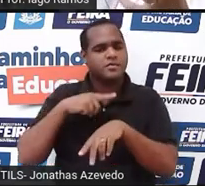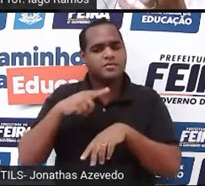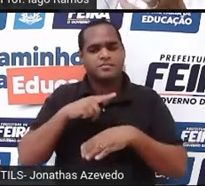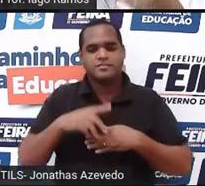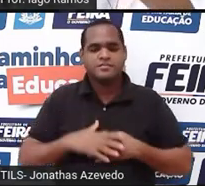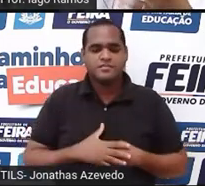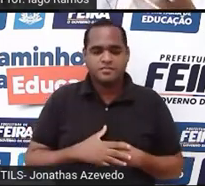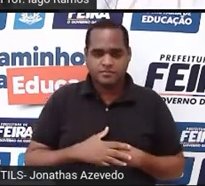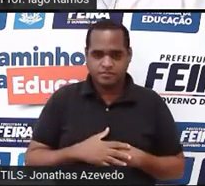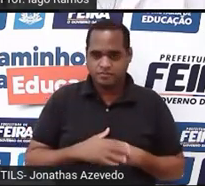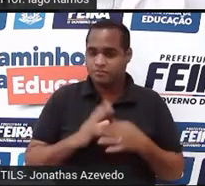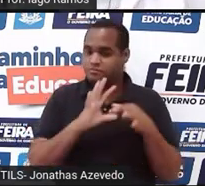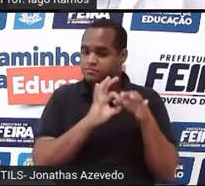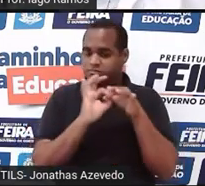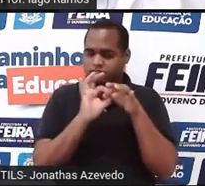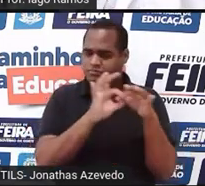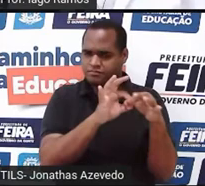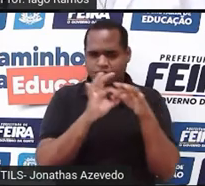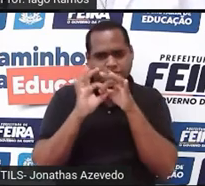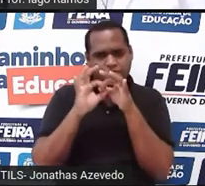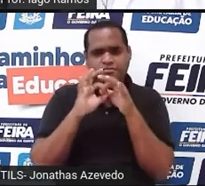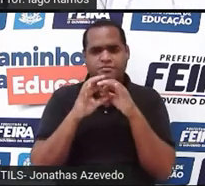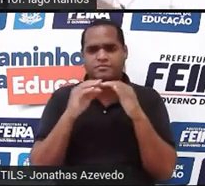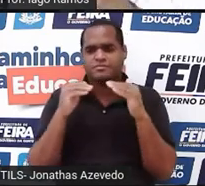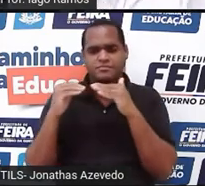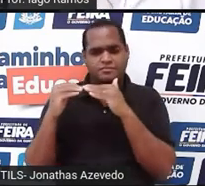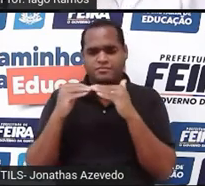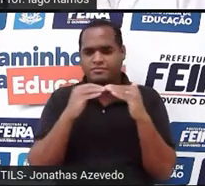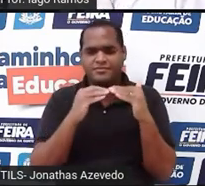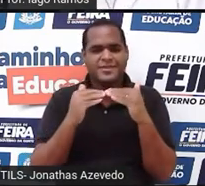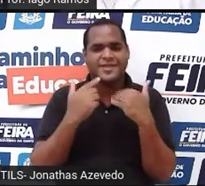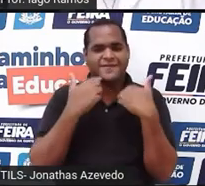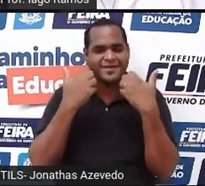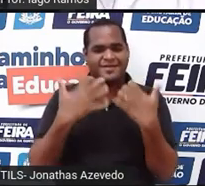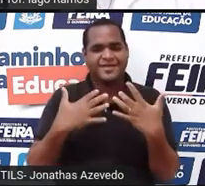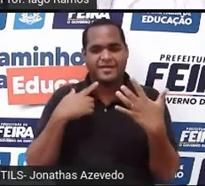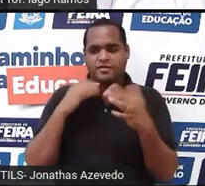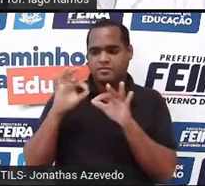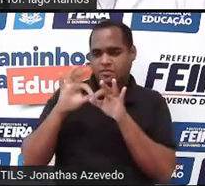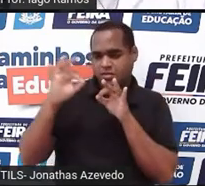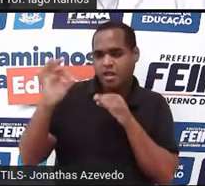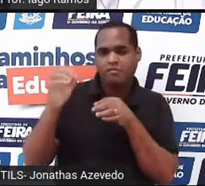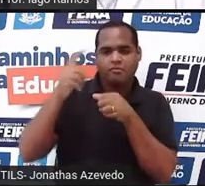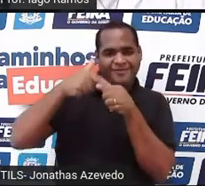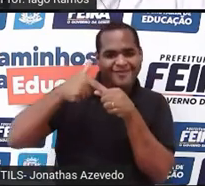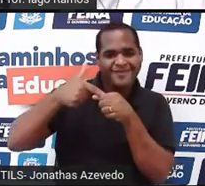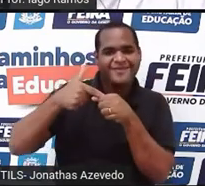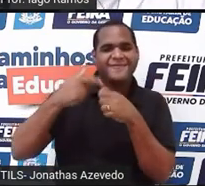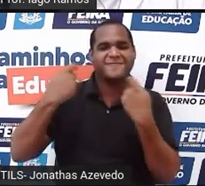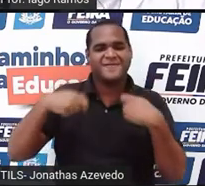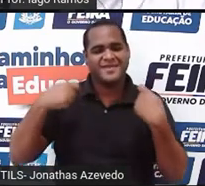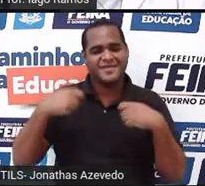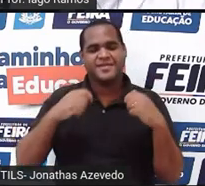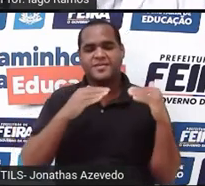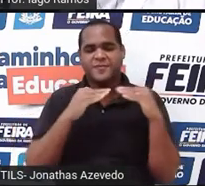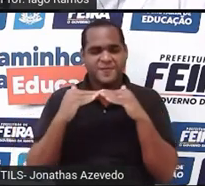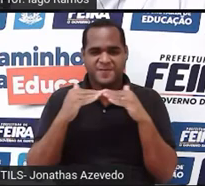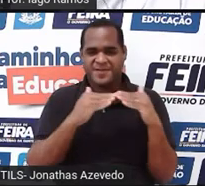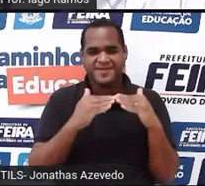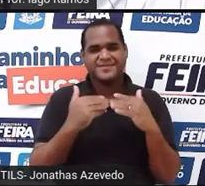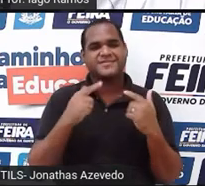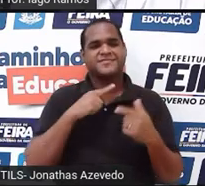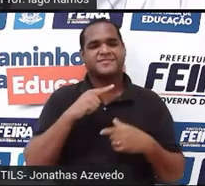uma relação acontecendo aí do mesmo jeito a forma distância e quantidade de combustível são grandezas proporcionais